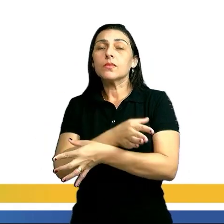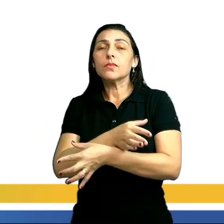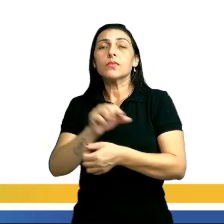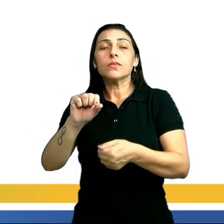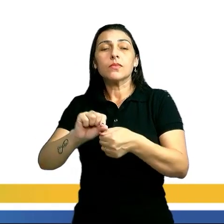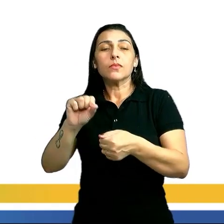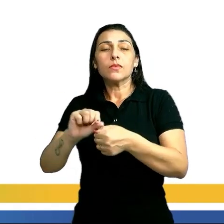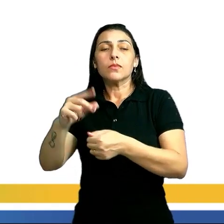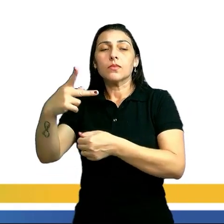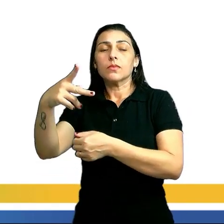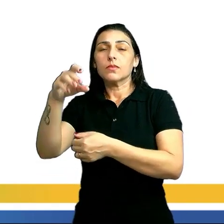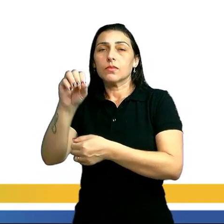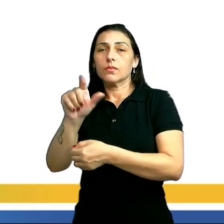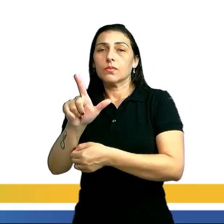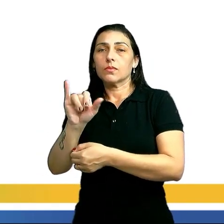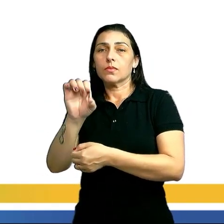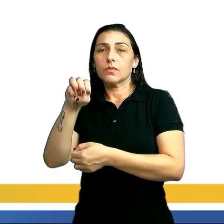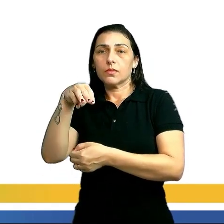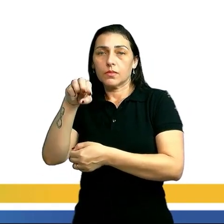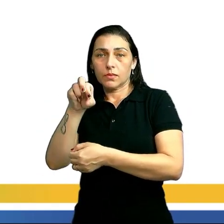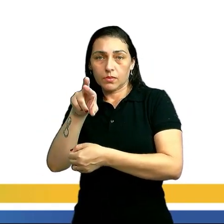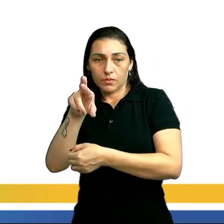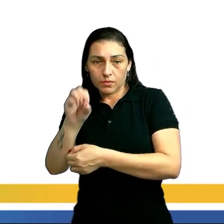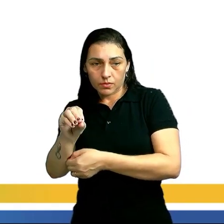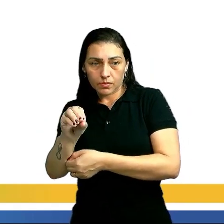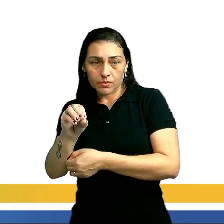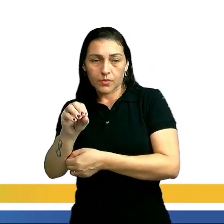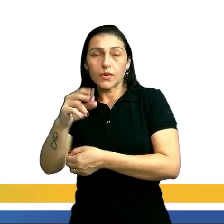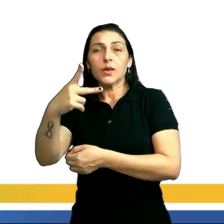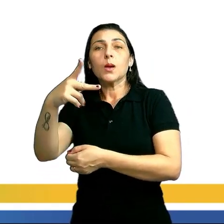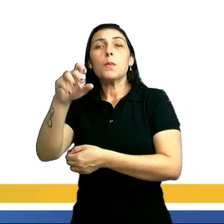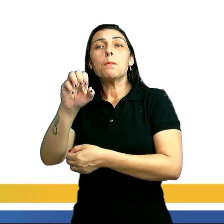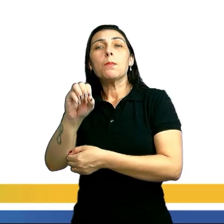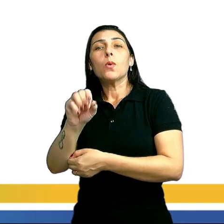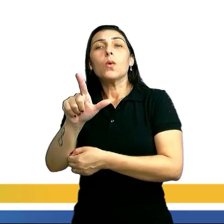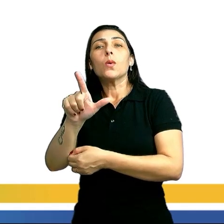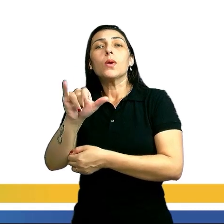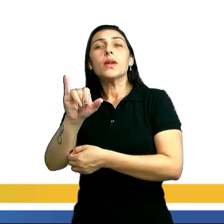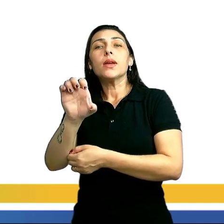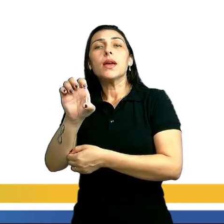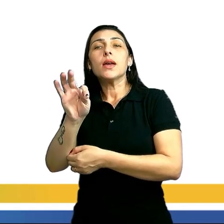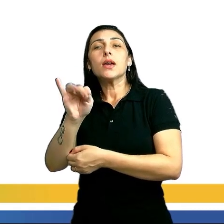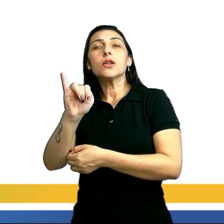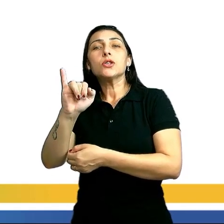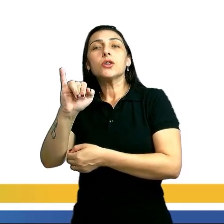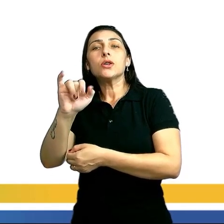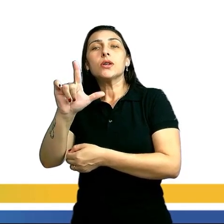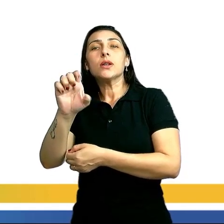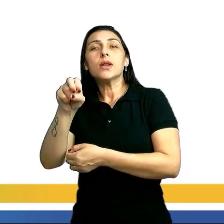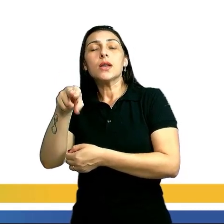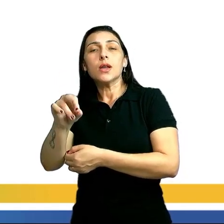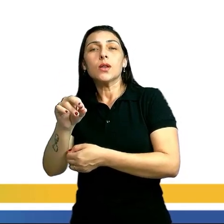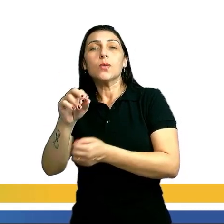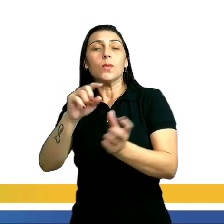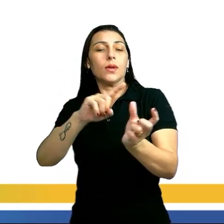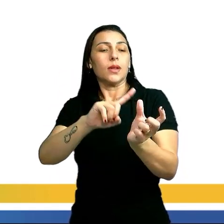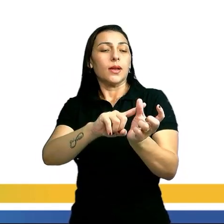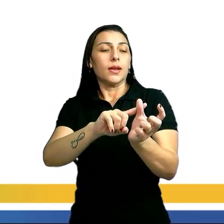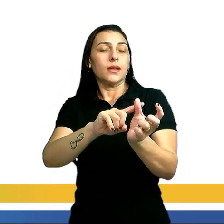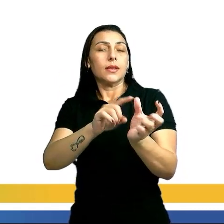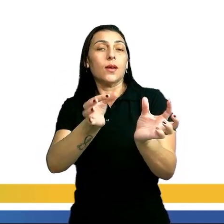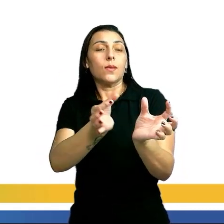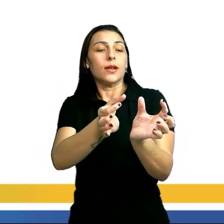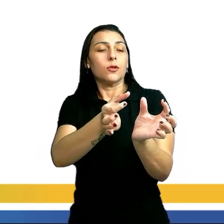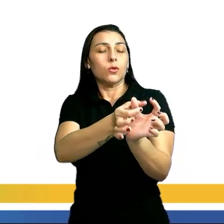gerar o nosso polímero, que é o polietileno. Então você veja aí que uma ligação era dupla, ela